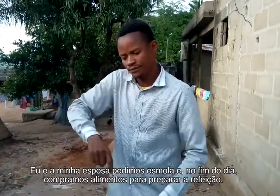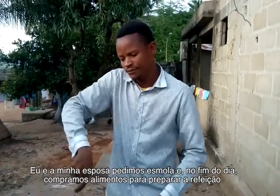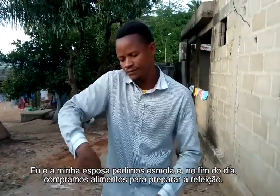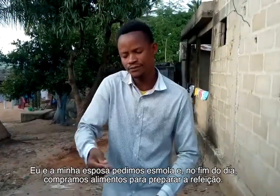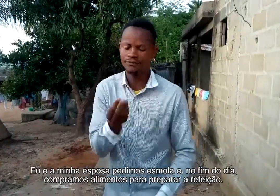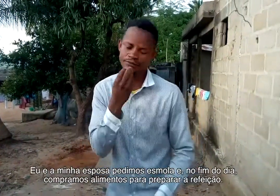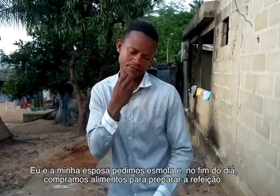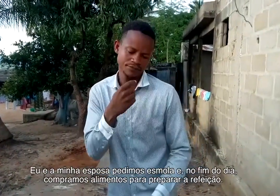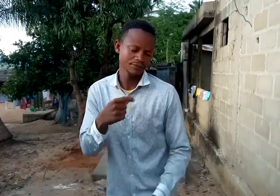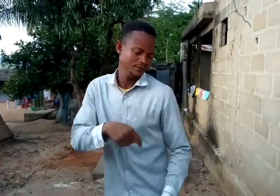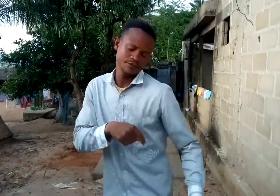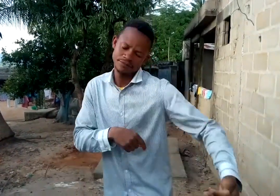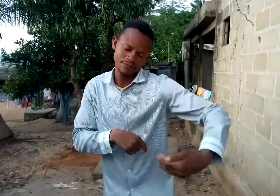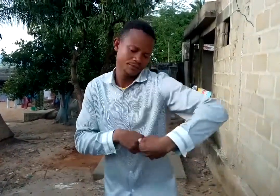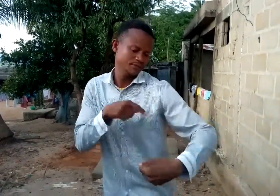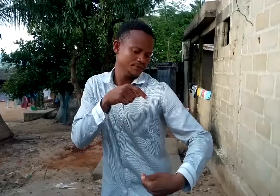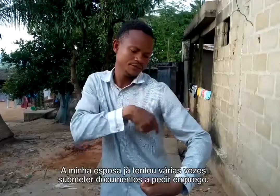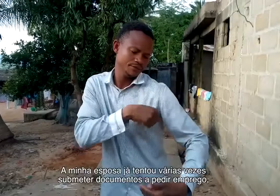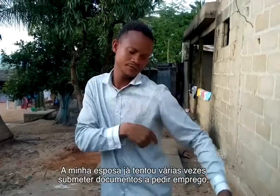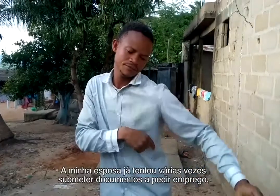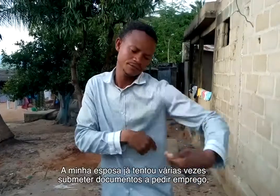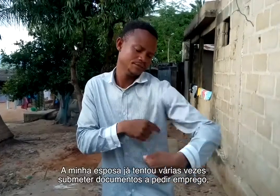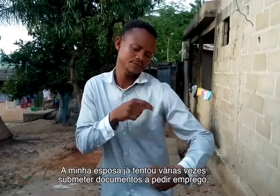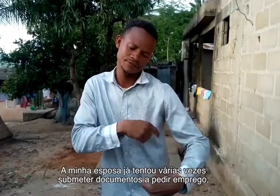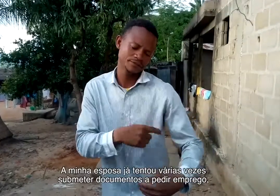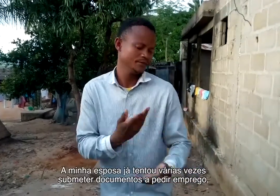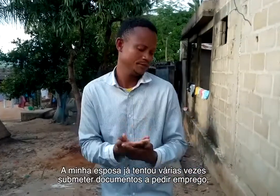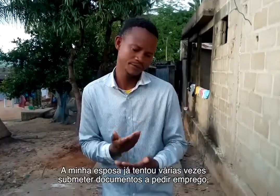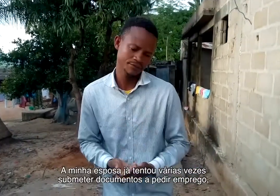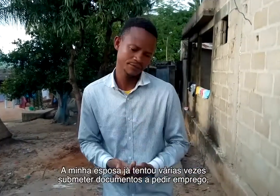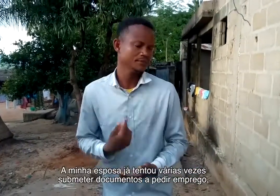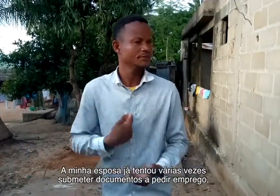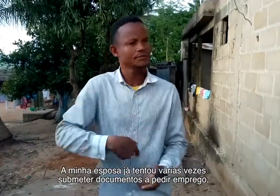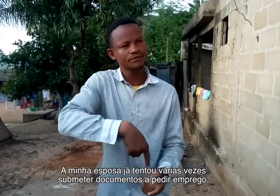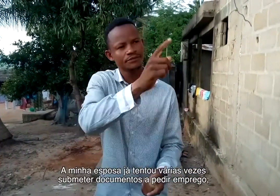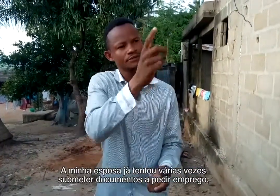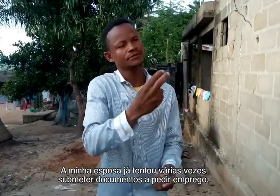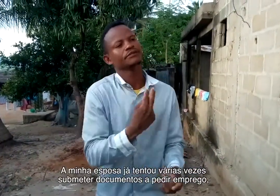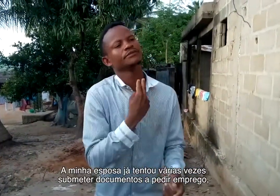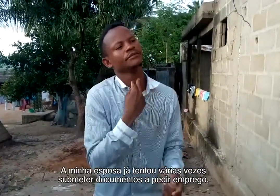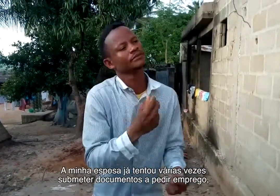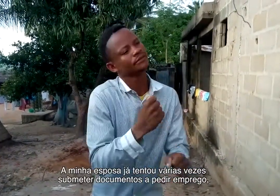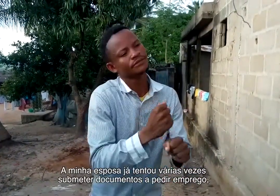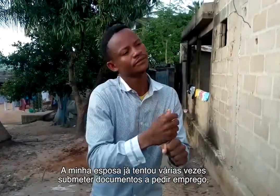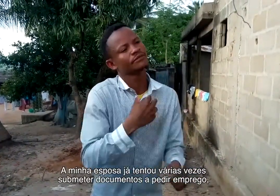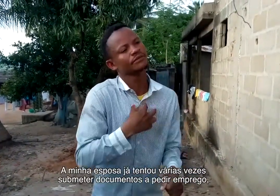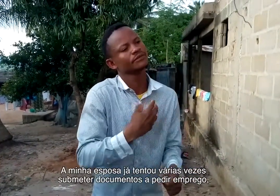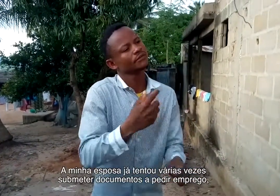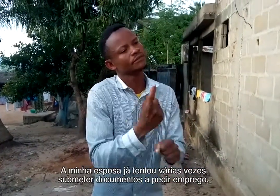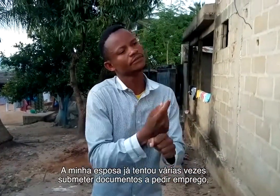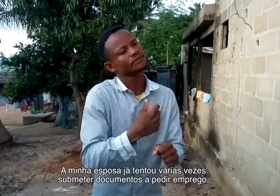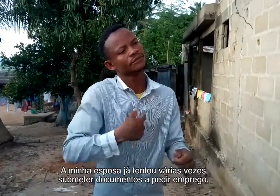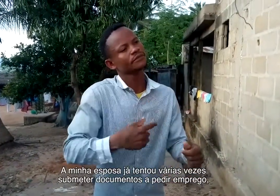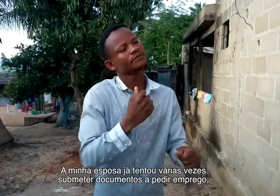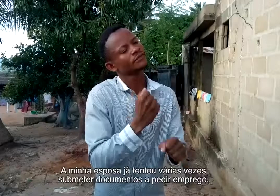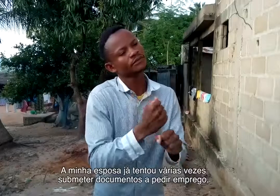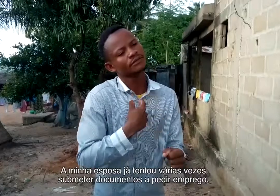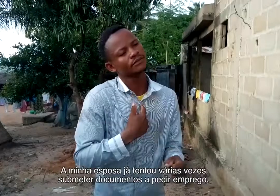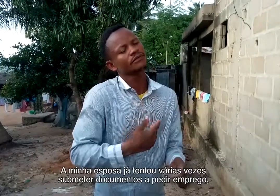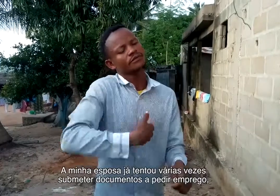preparar a refeição. A minha esposa já tentou por várias vezes submeter documentos a